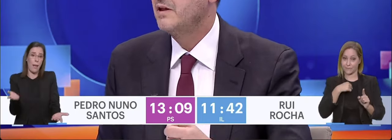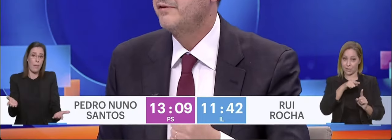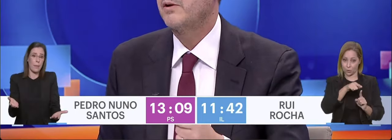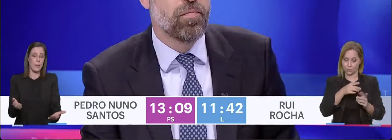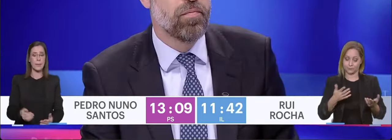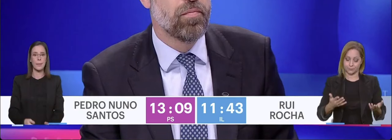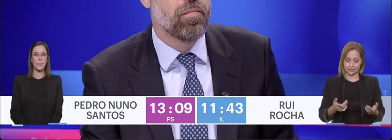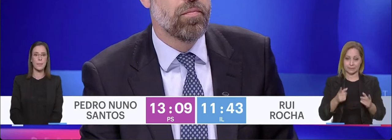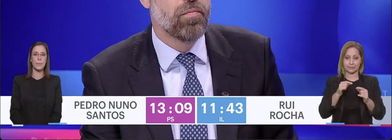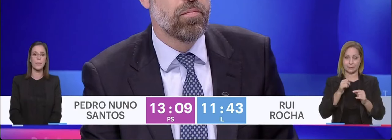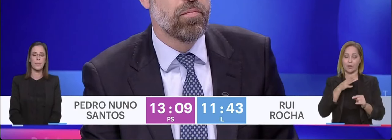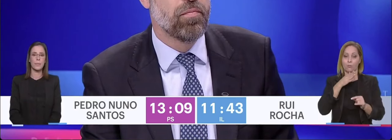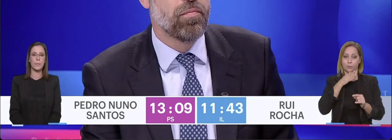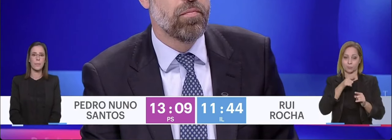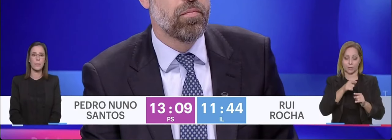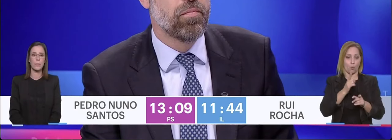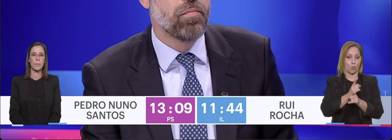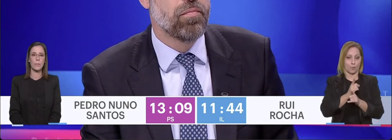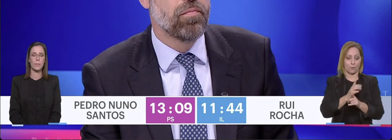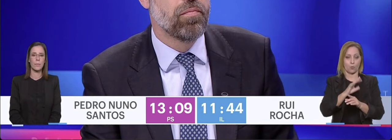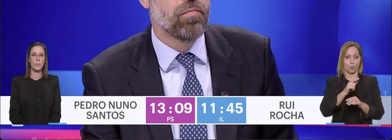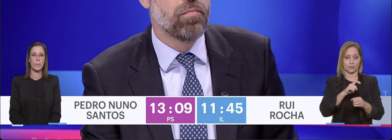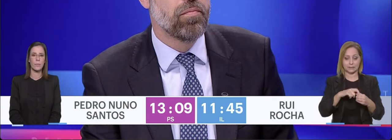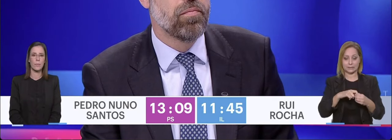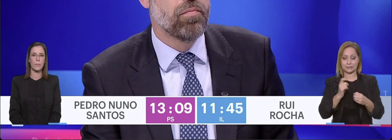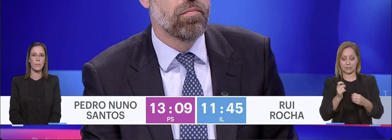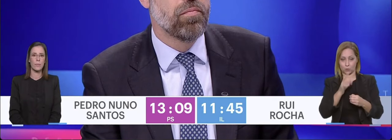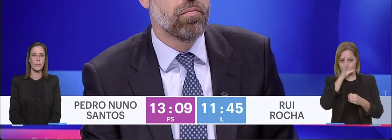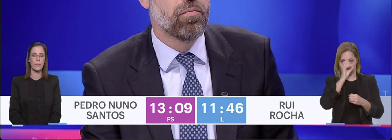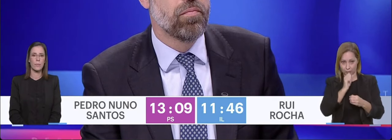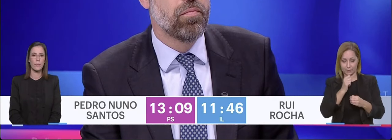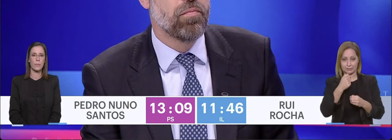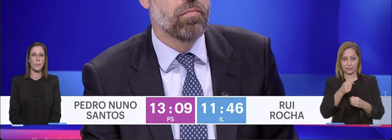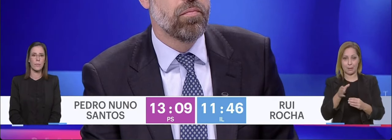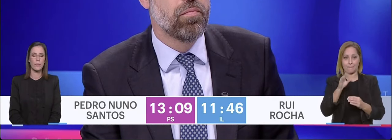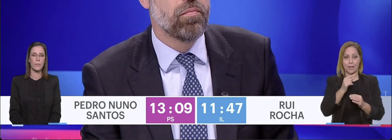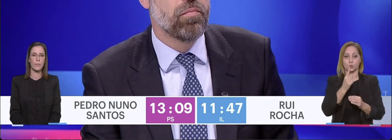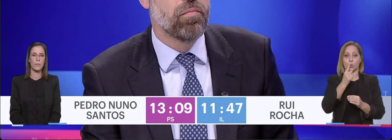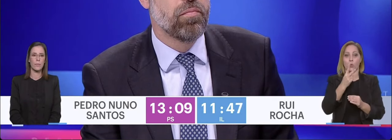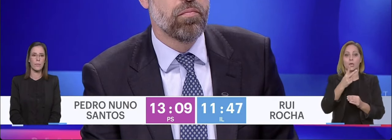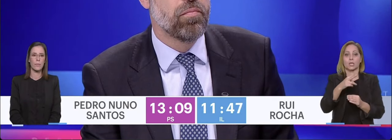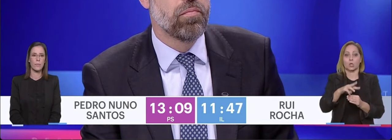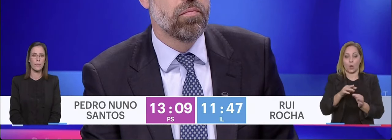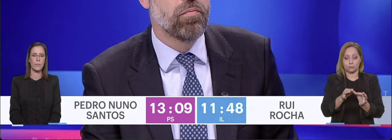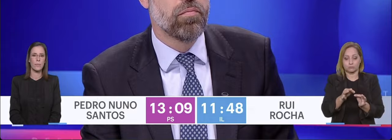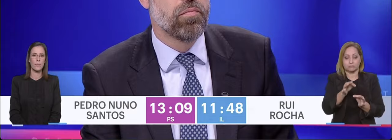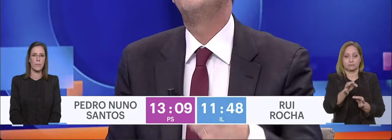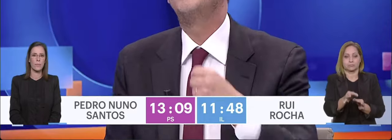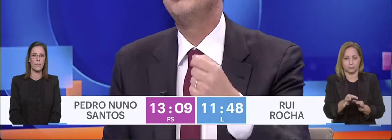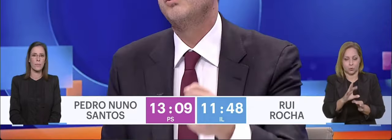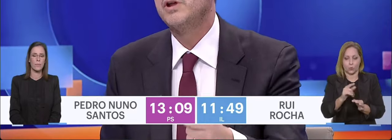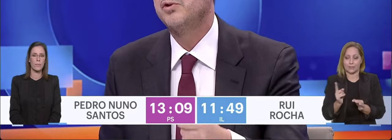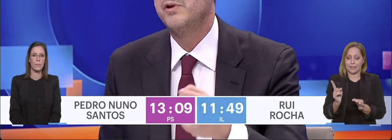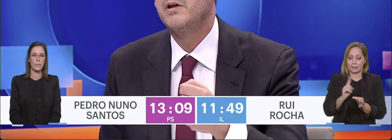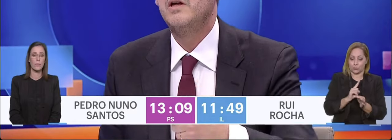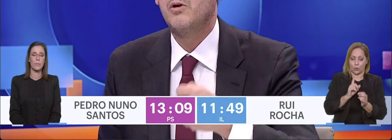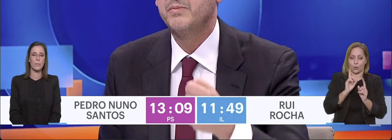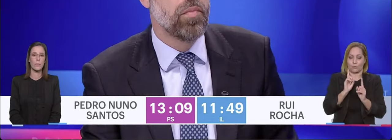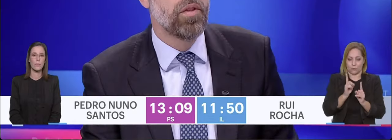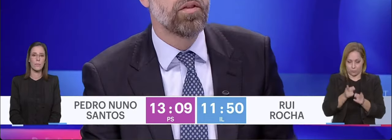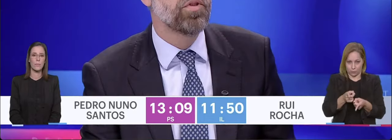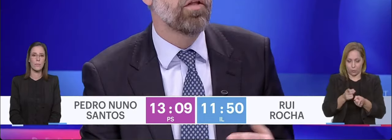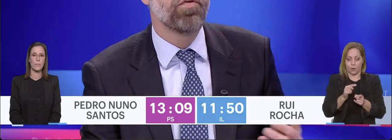incompetente na ferrovia quando Pedro n Santos saiu de funções governativas havia mais 1 quilmetro de rede em exploração do que quando entrou Pedro Nuno Santos